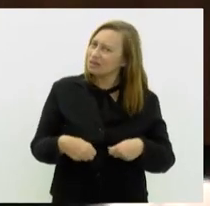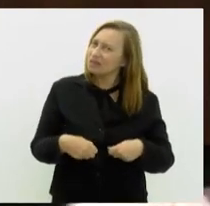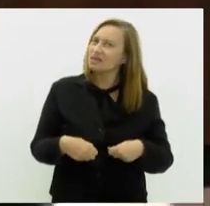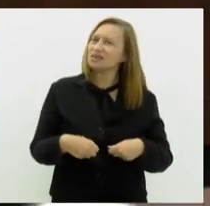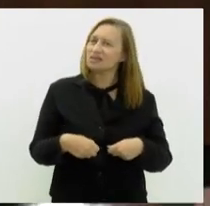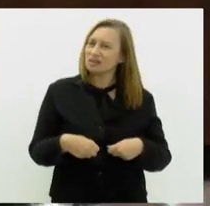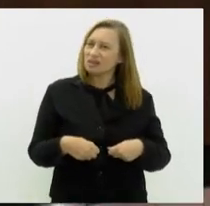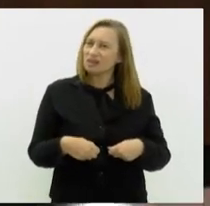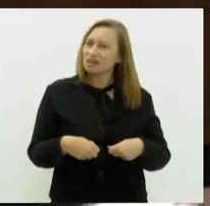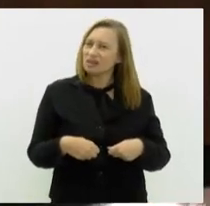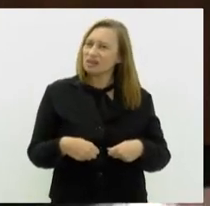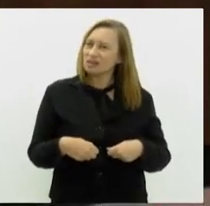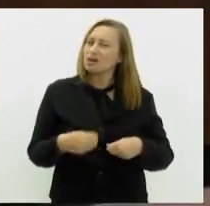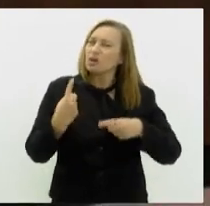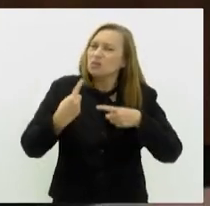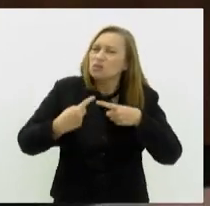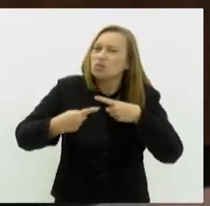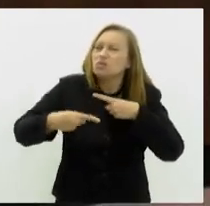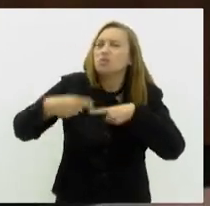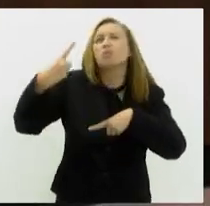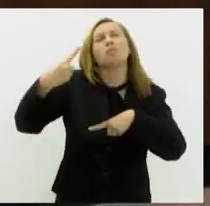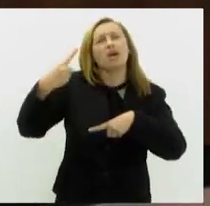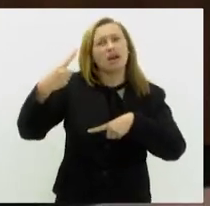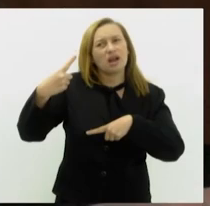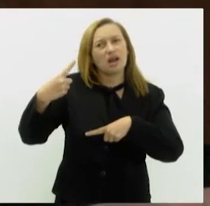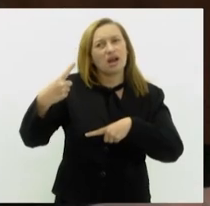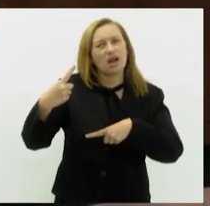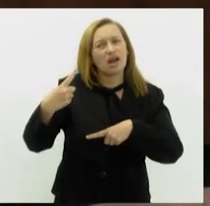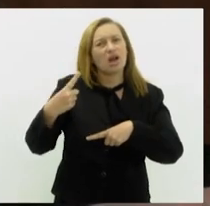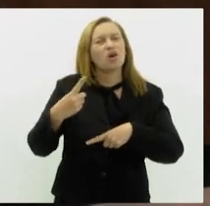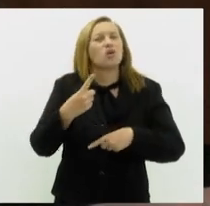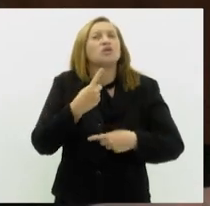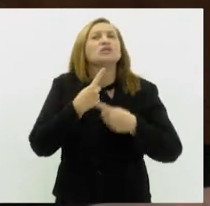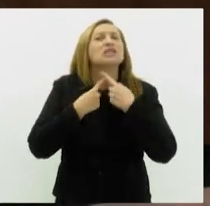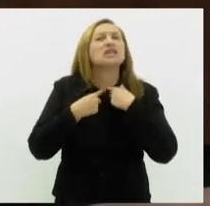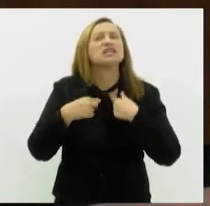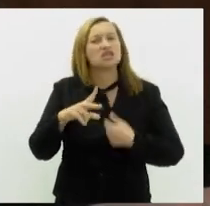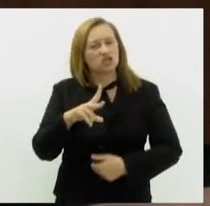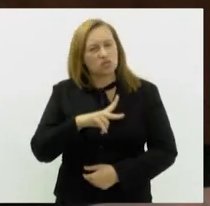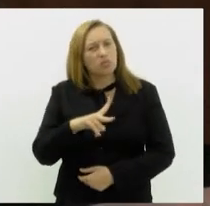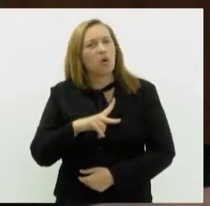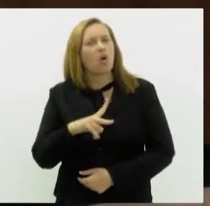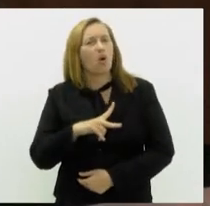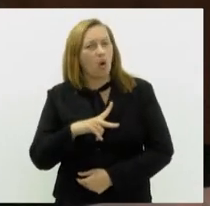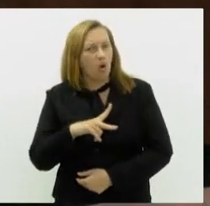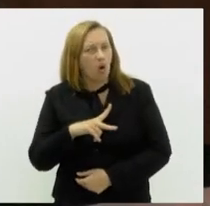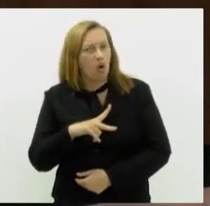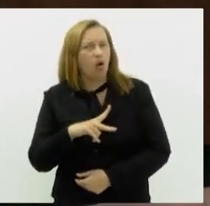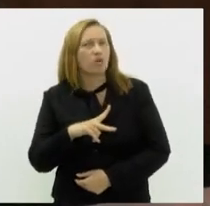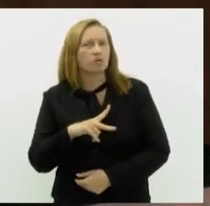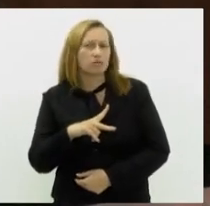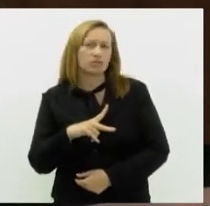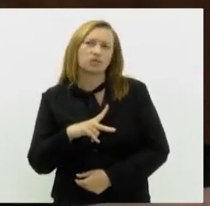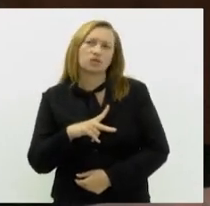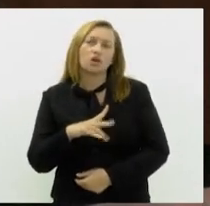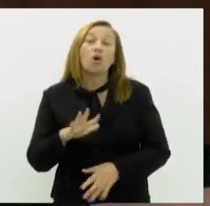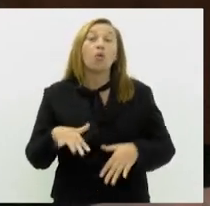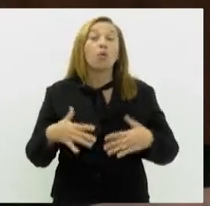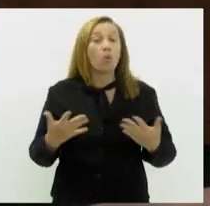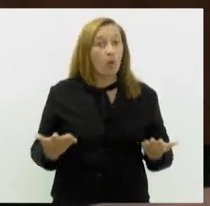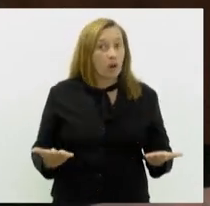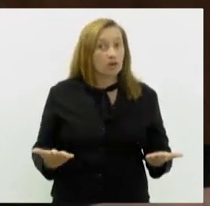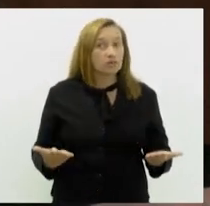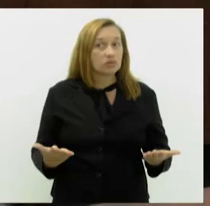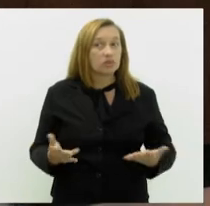sobressair e superar os nossos anseios próprios de identificação, quando essa